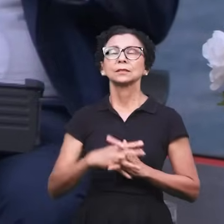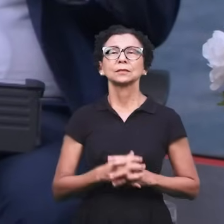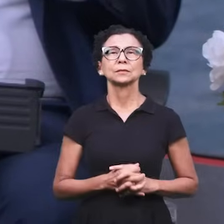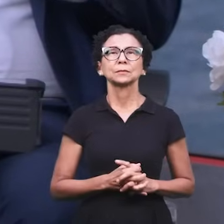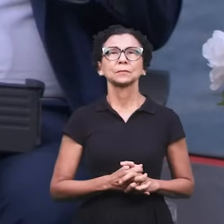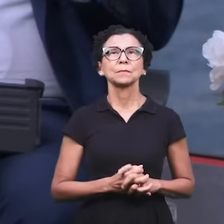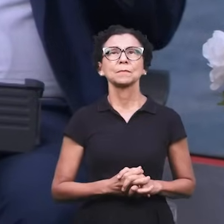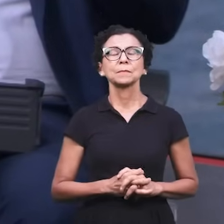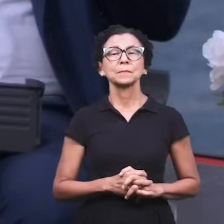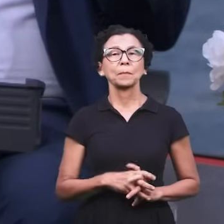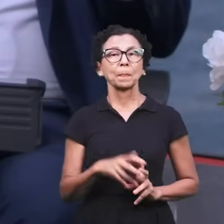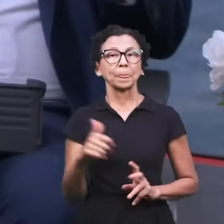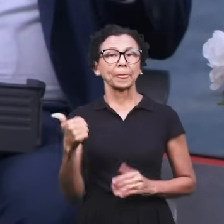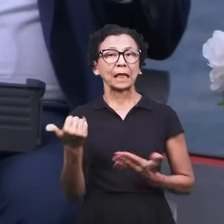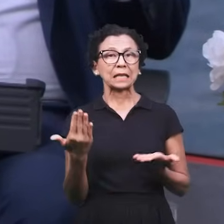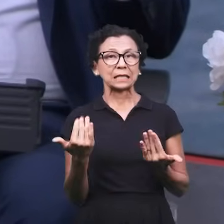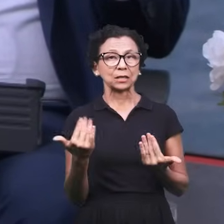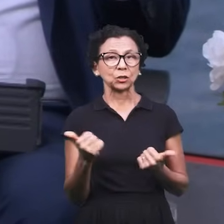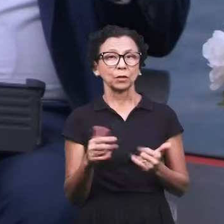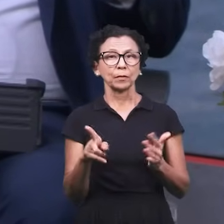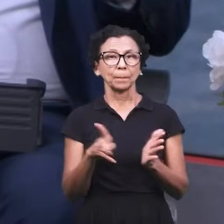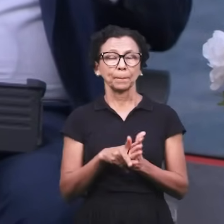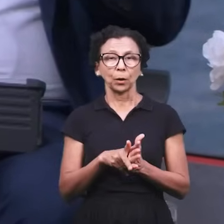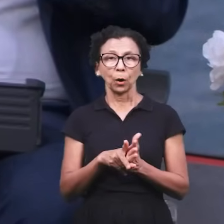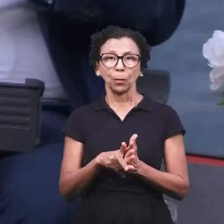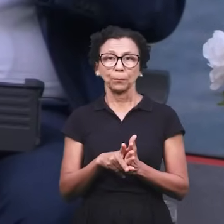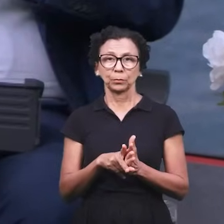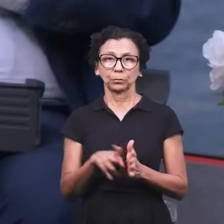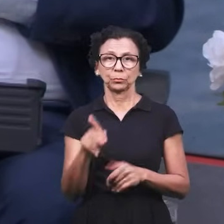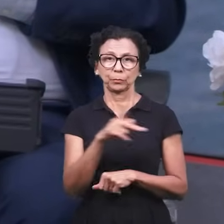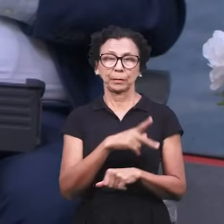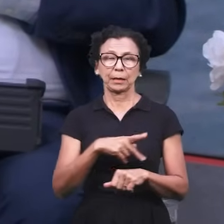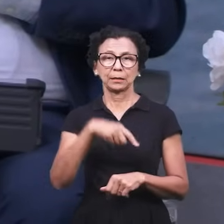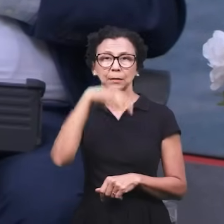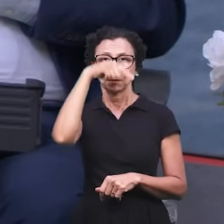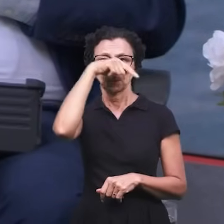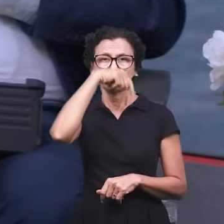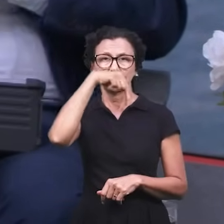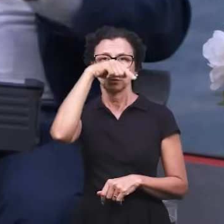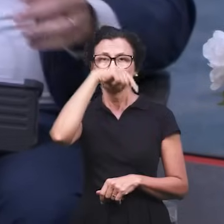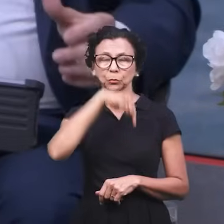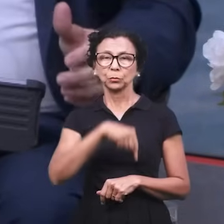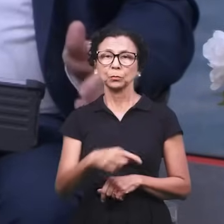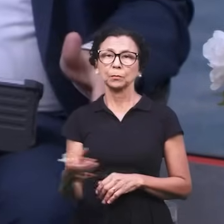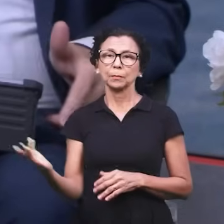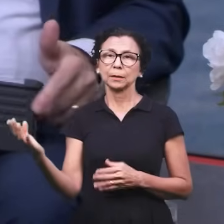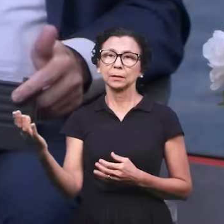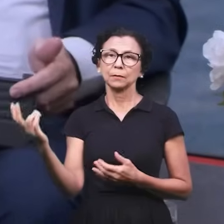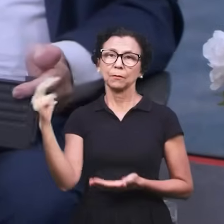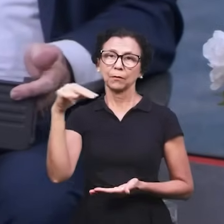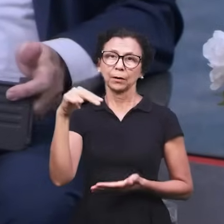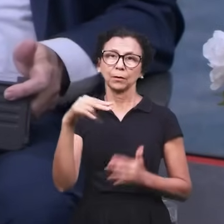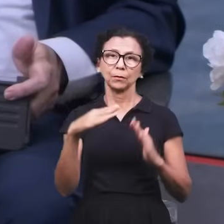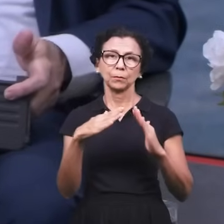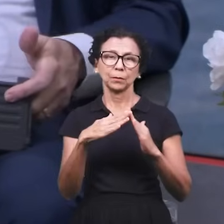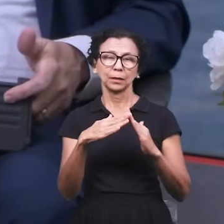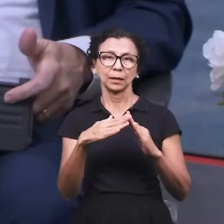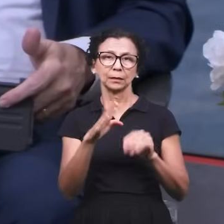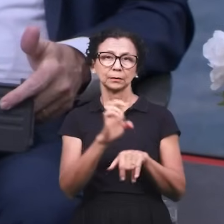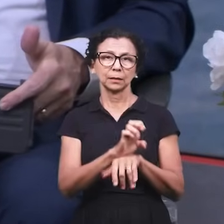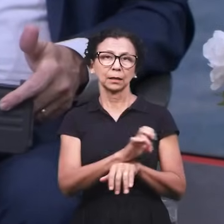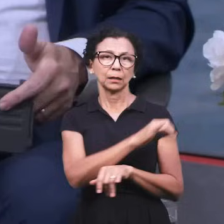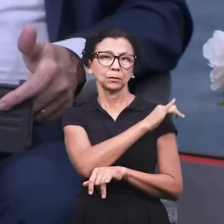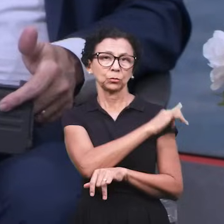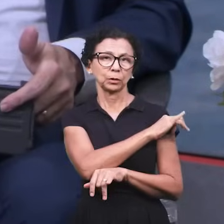a Ângela é peruana e está morando na cidade do Rio de Janeiro. Diniz.